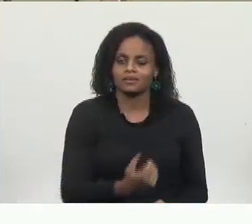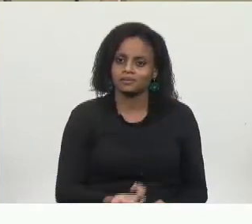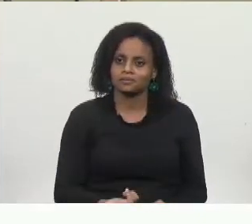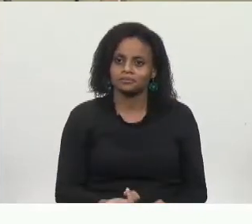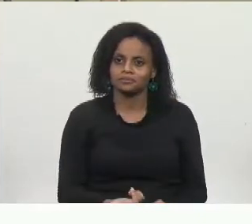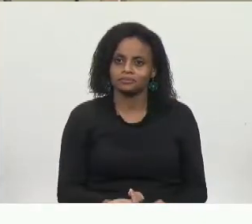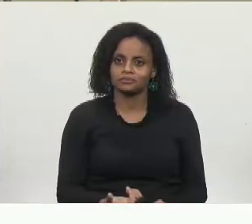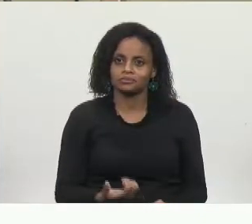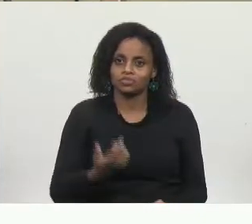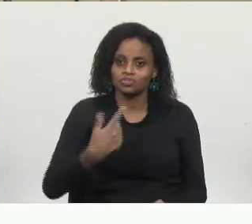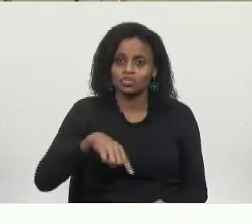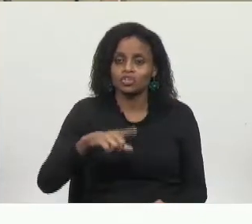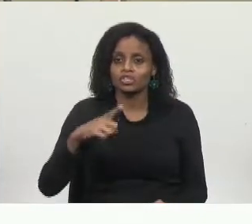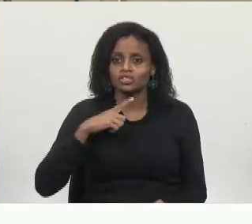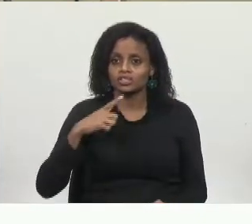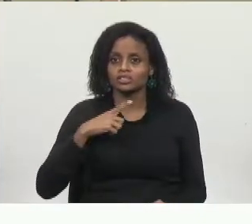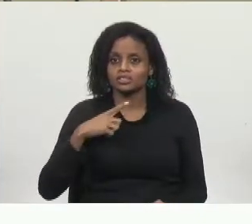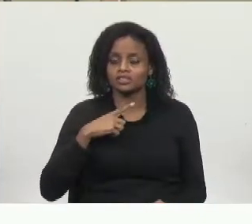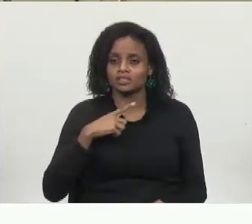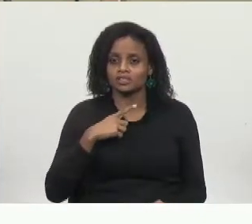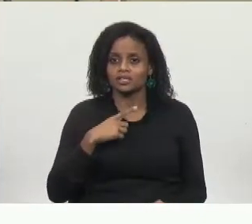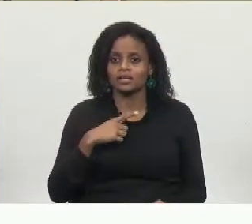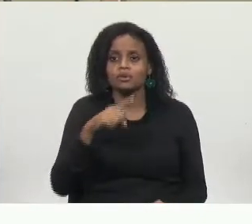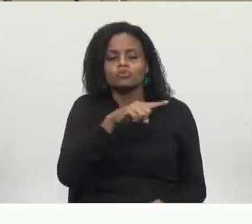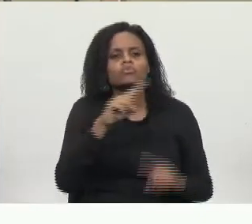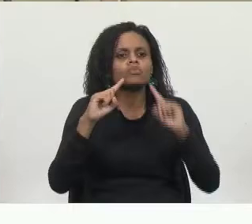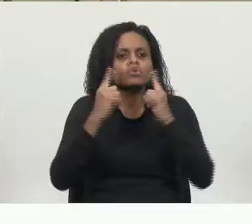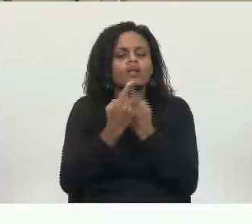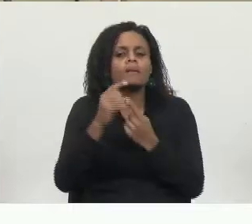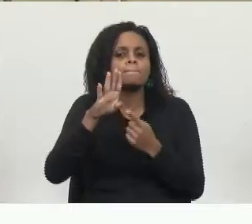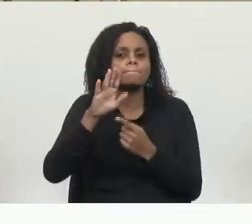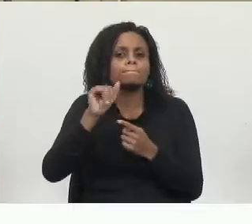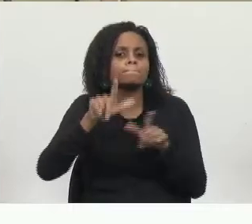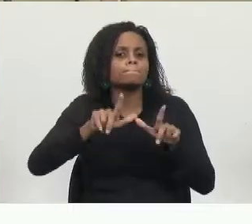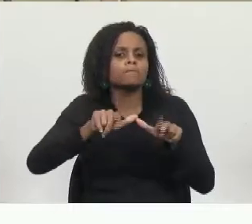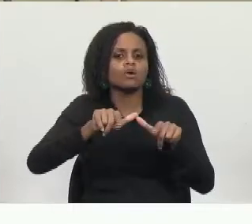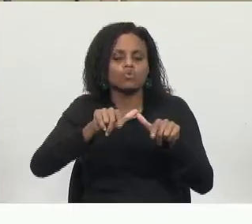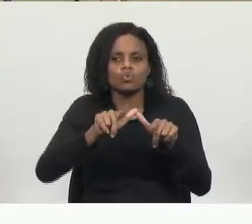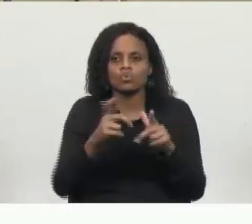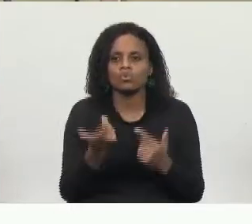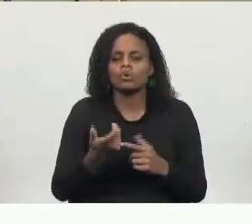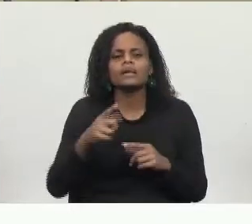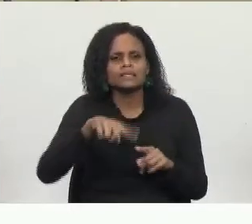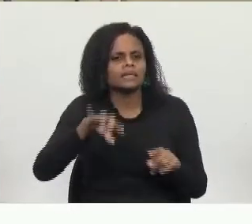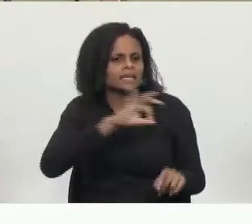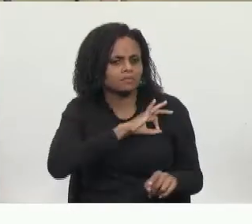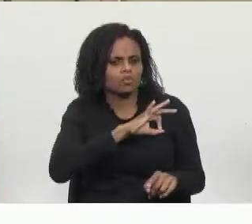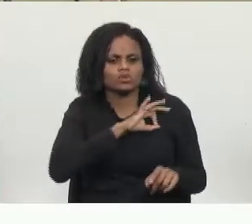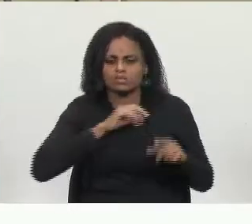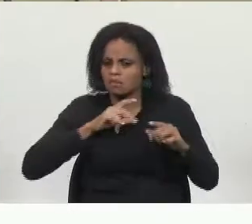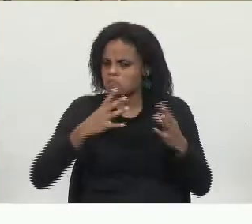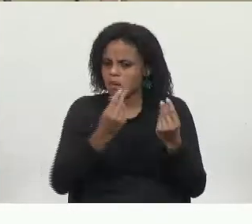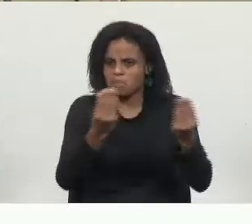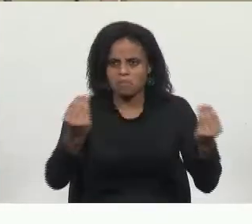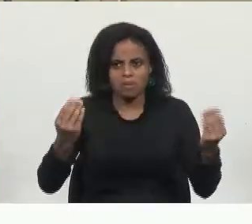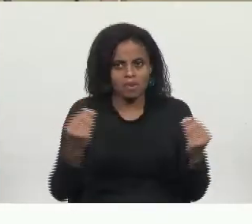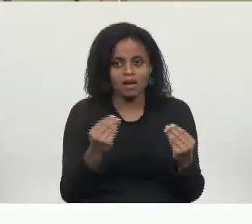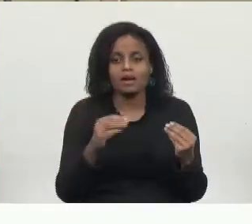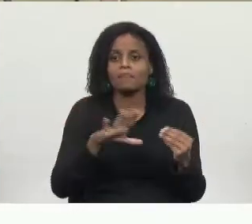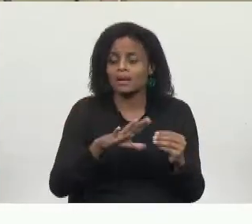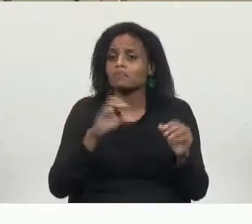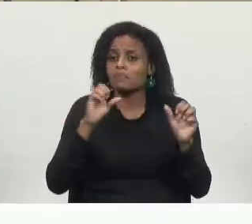Nós tivemos um fórum em Bangu, que mesmo super policiado, foi invadido